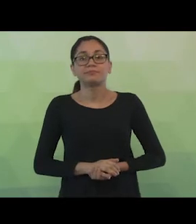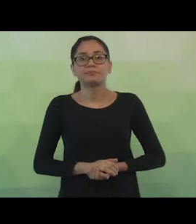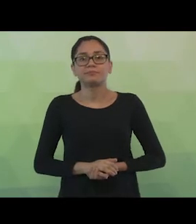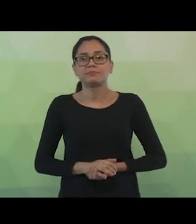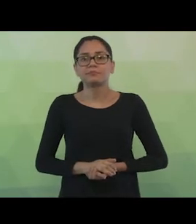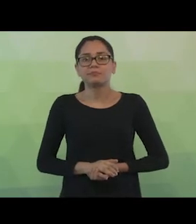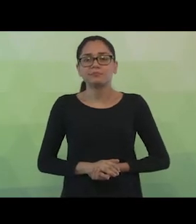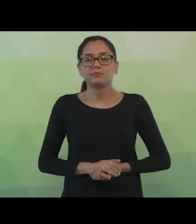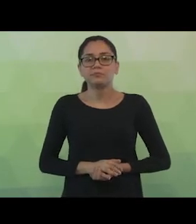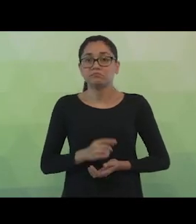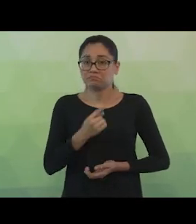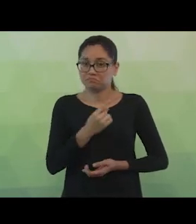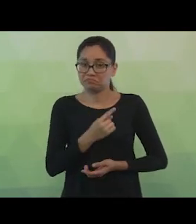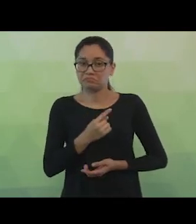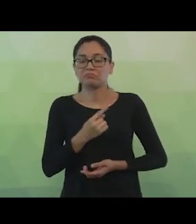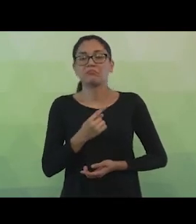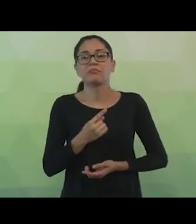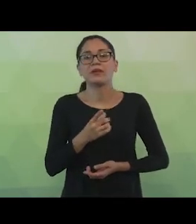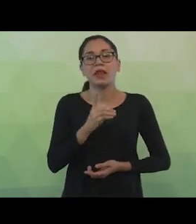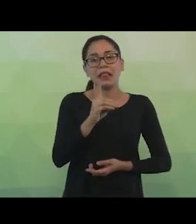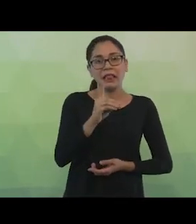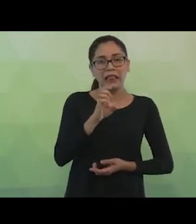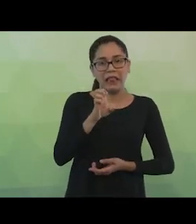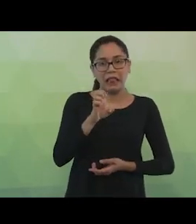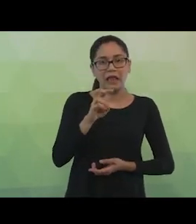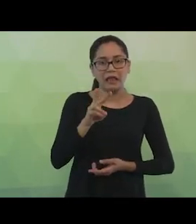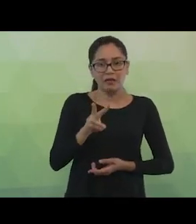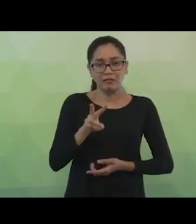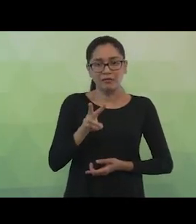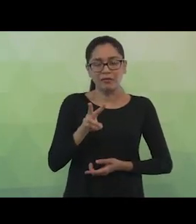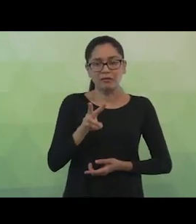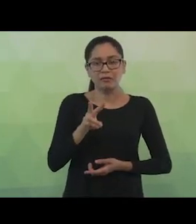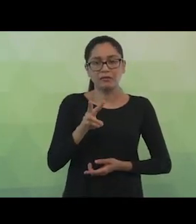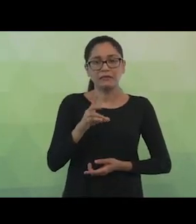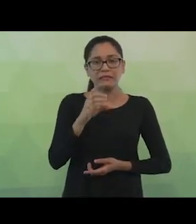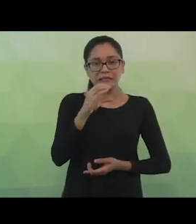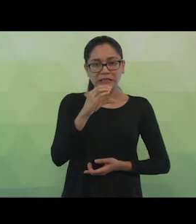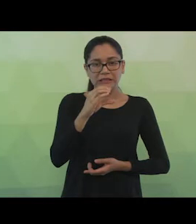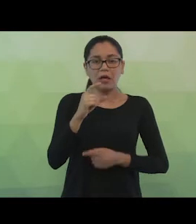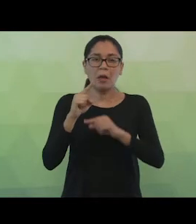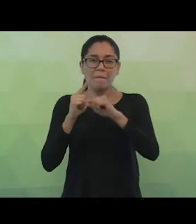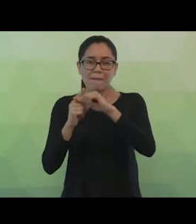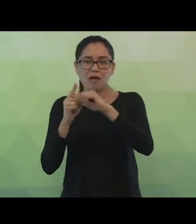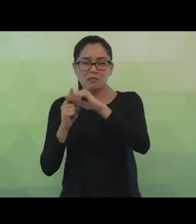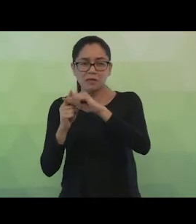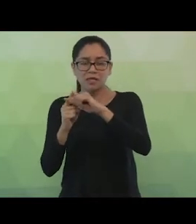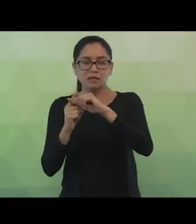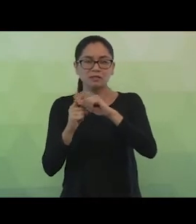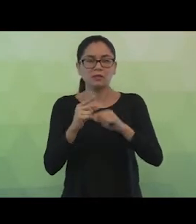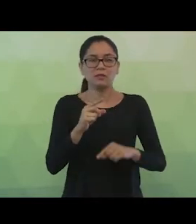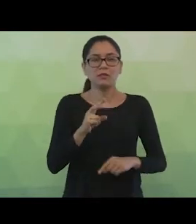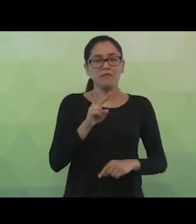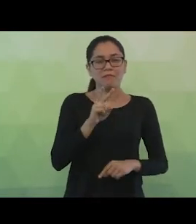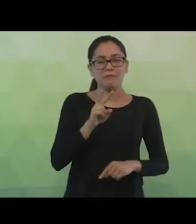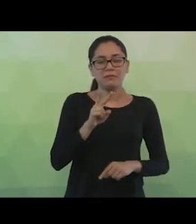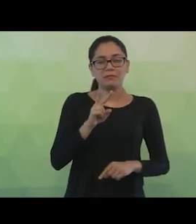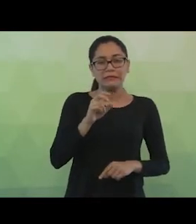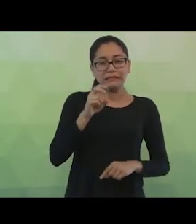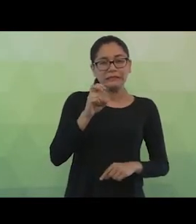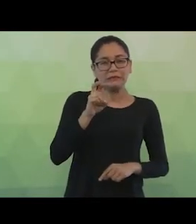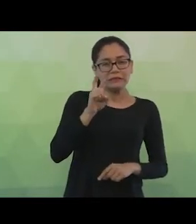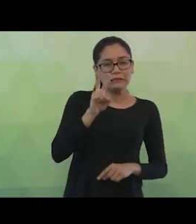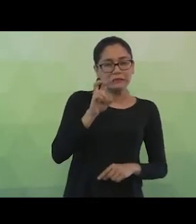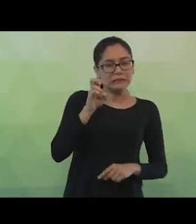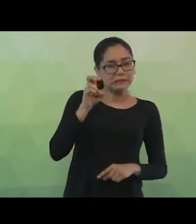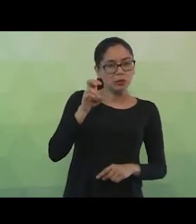Aqui é o programa Deve Ser Mais Mais, versão 5.11, já pronto para